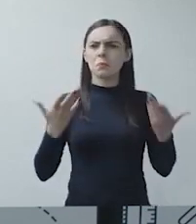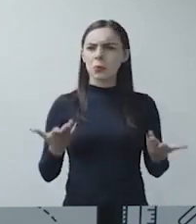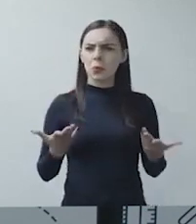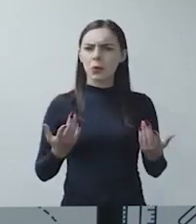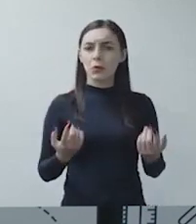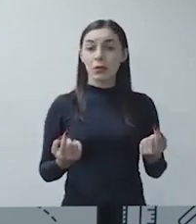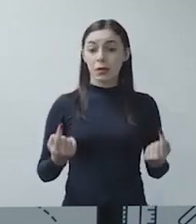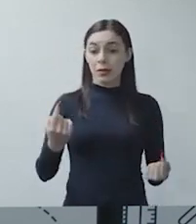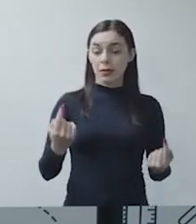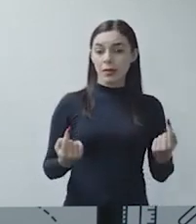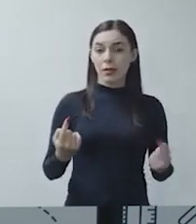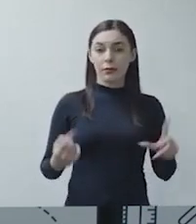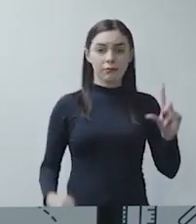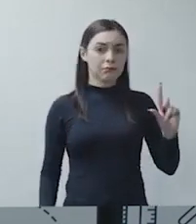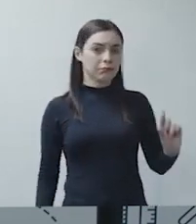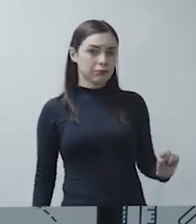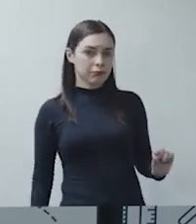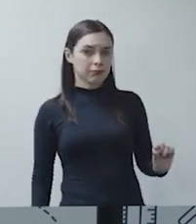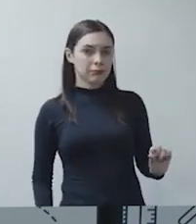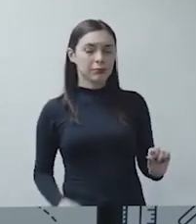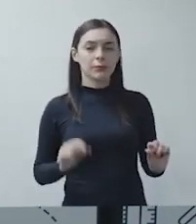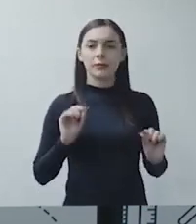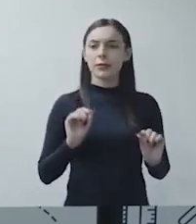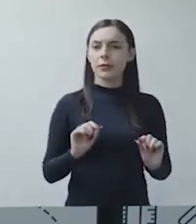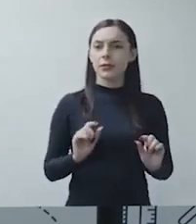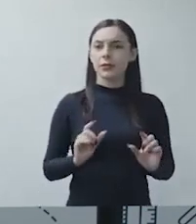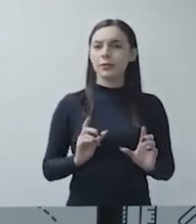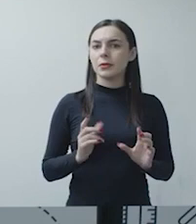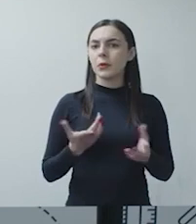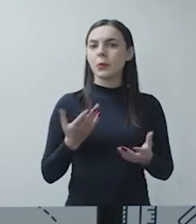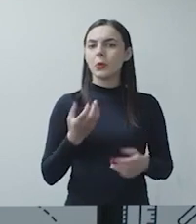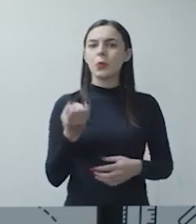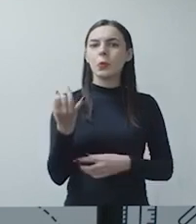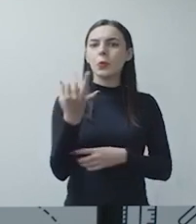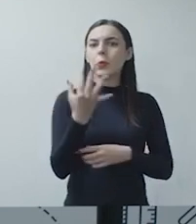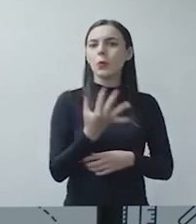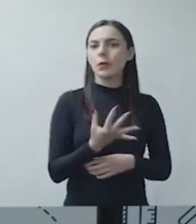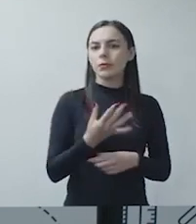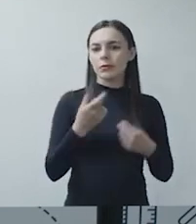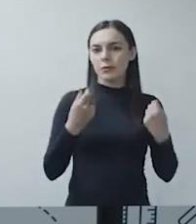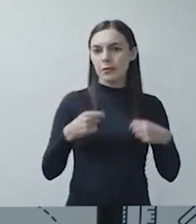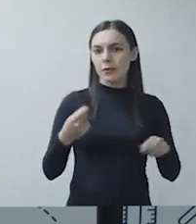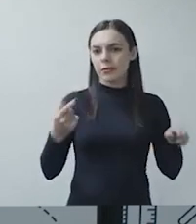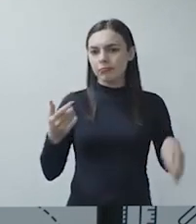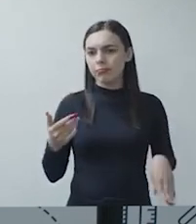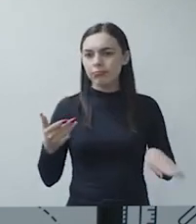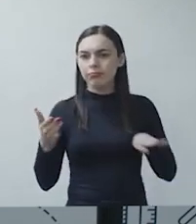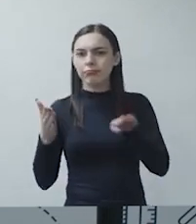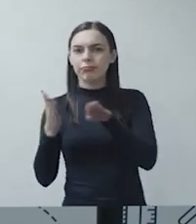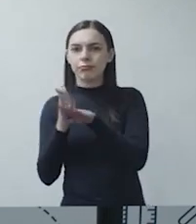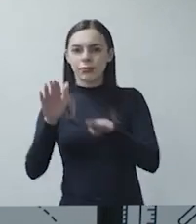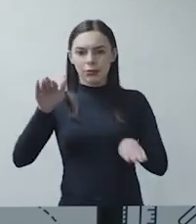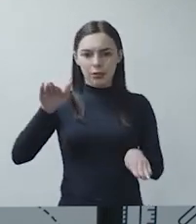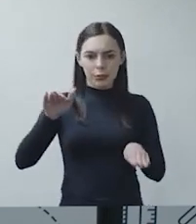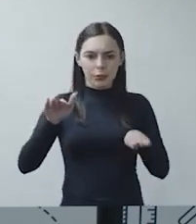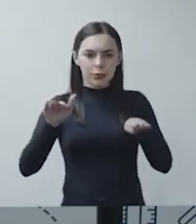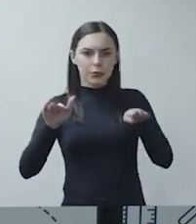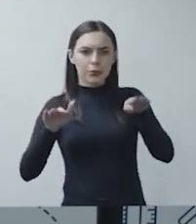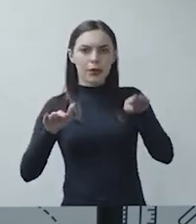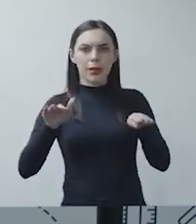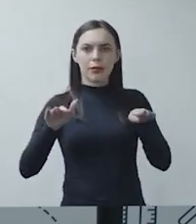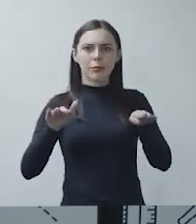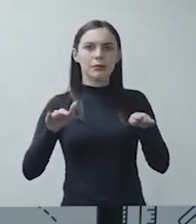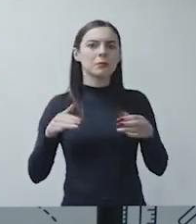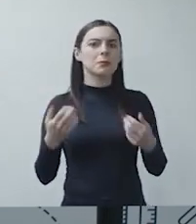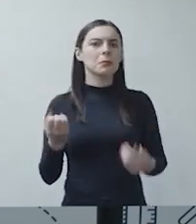quem fez menos pontos e o quanto essa pessoa precisa para alcançar a quantidade de pontos de